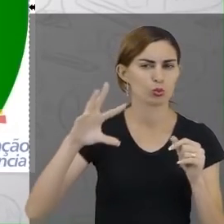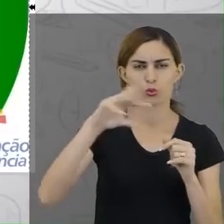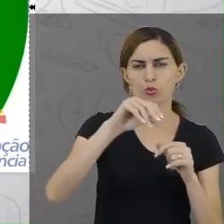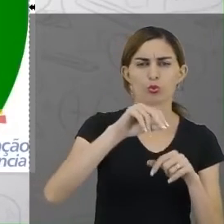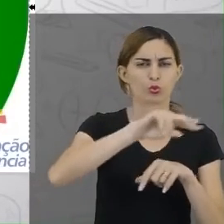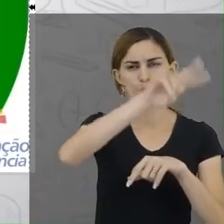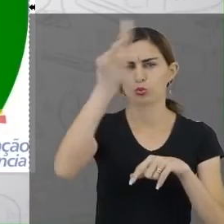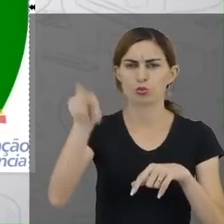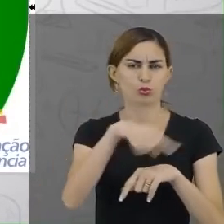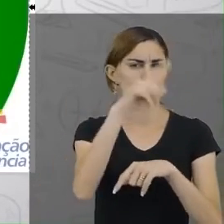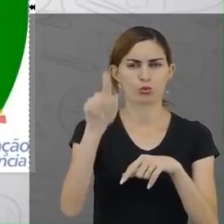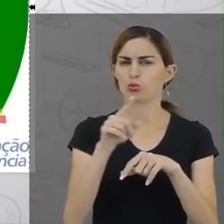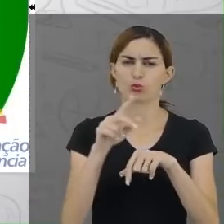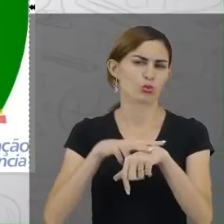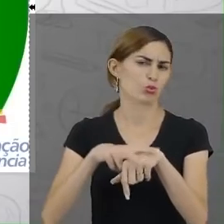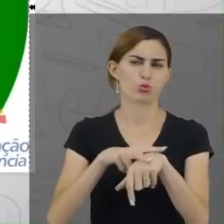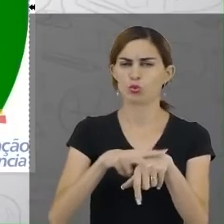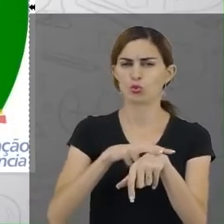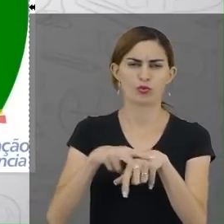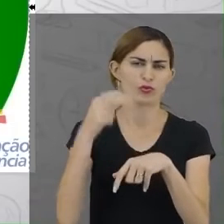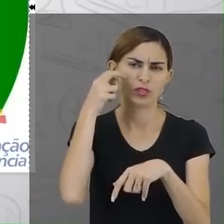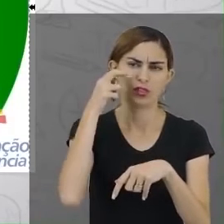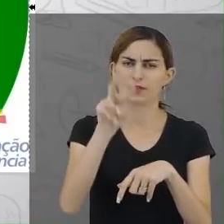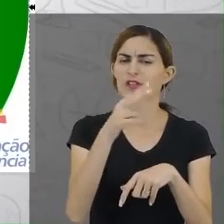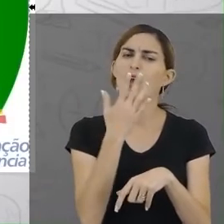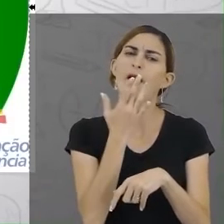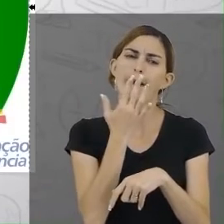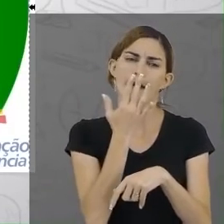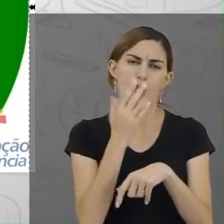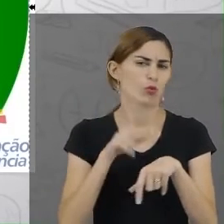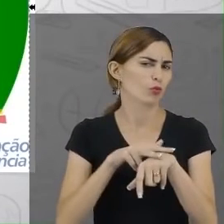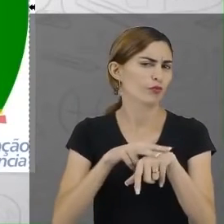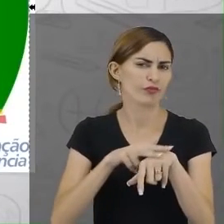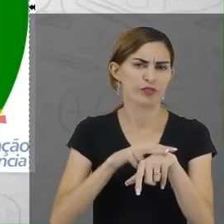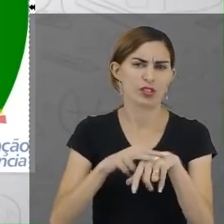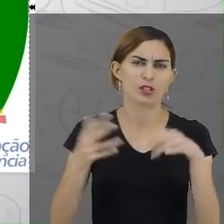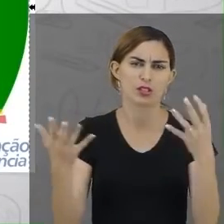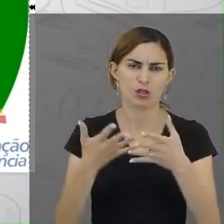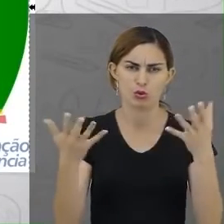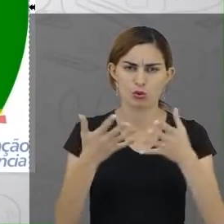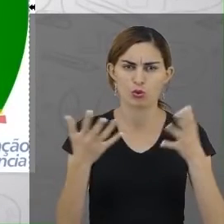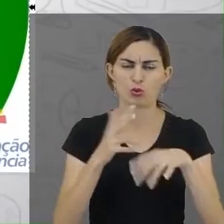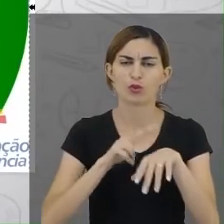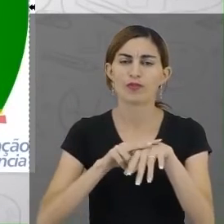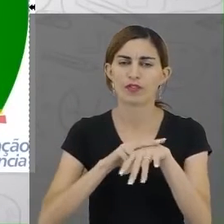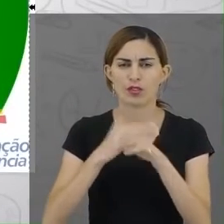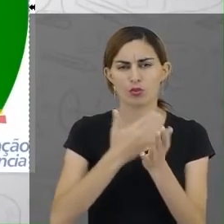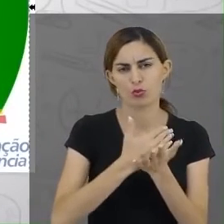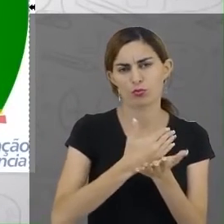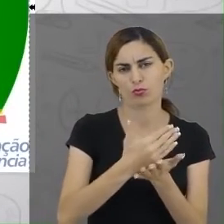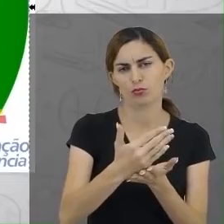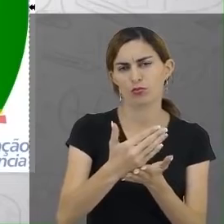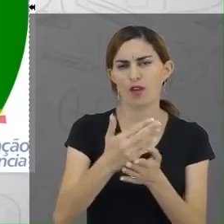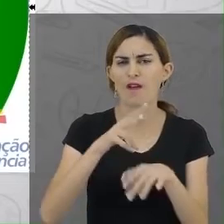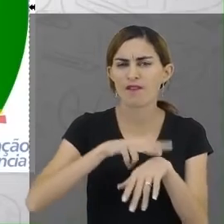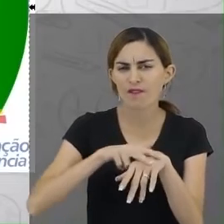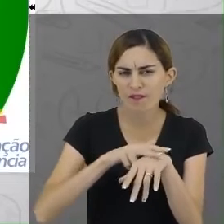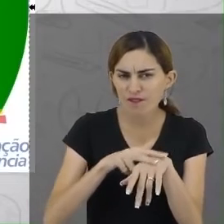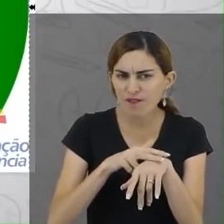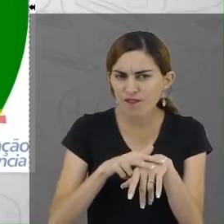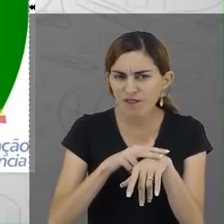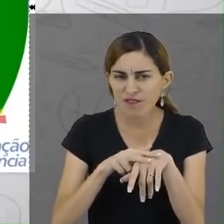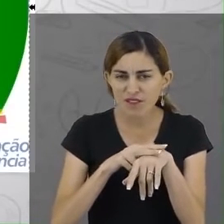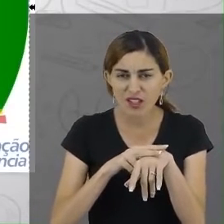ser completamente opaco, para poder visualizarmos a cor. Então agora configuramos a cor de início para